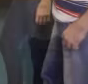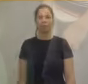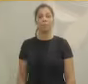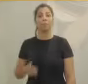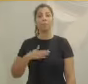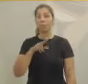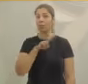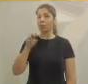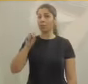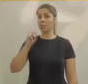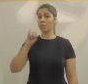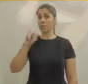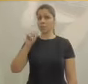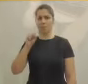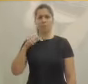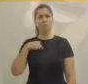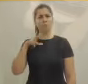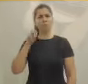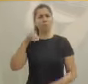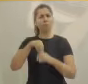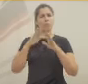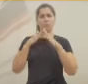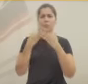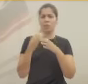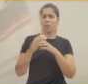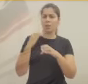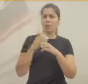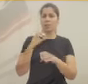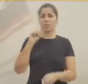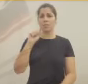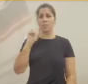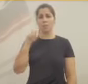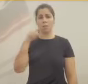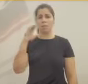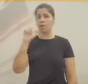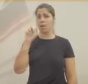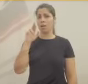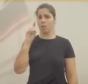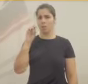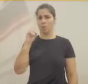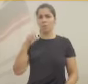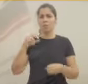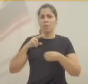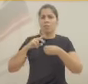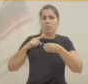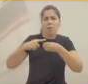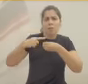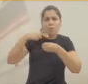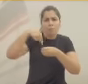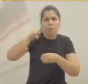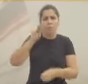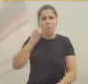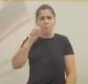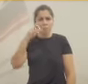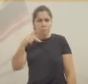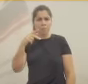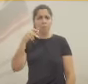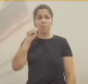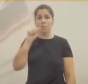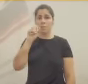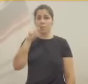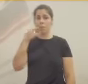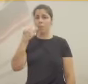Meu nome é Silas, eu sou da Escola de Engenharia de São Carlos, do campus da OSP de São Carlos, e vim aqui para Vitória